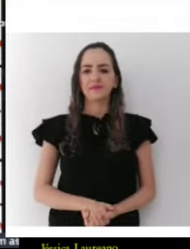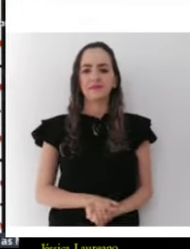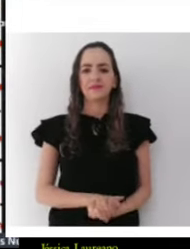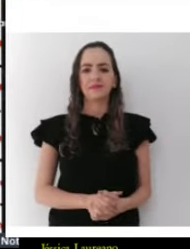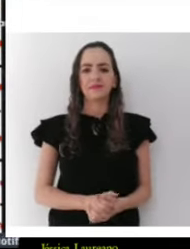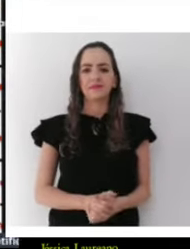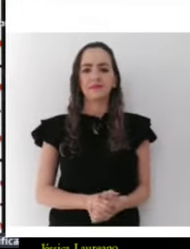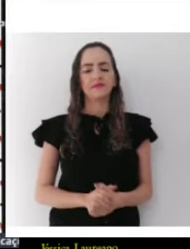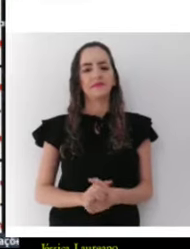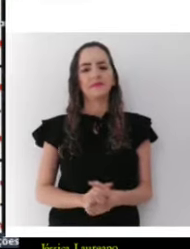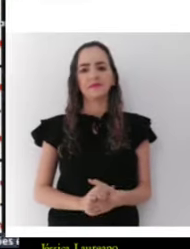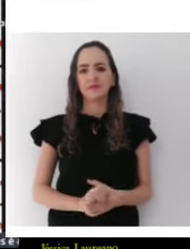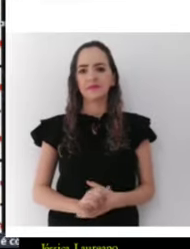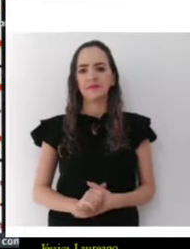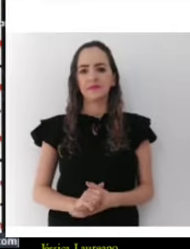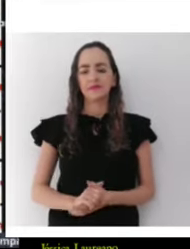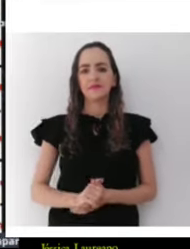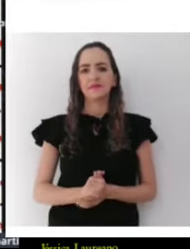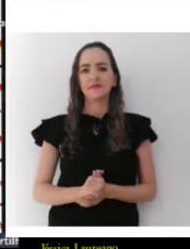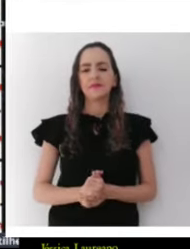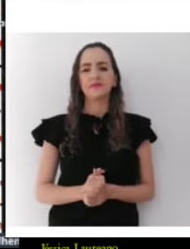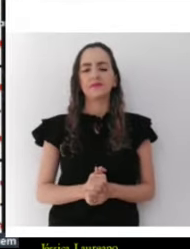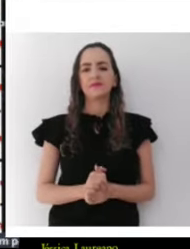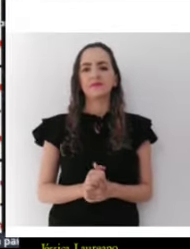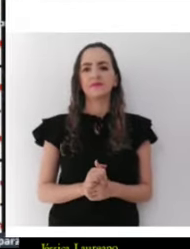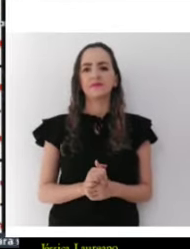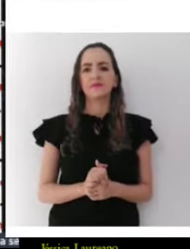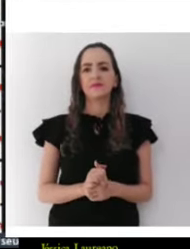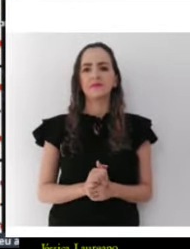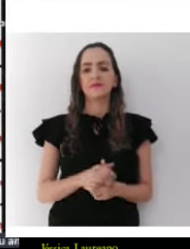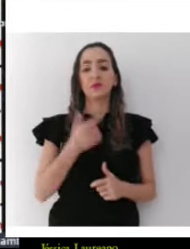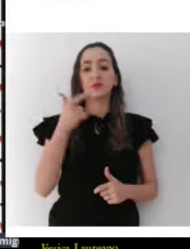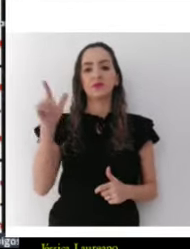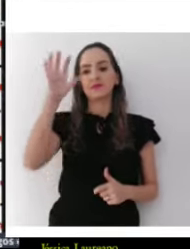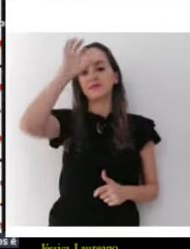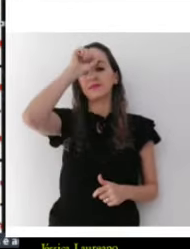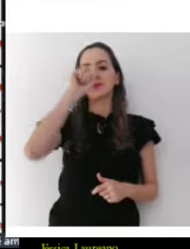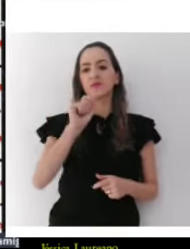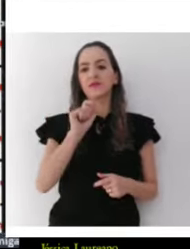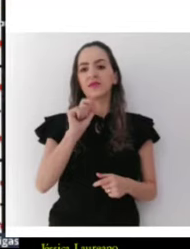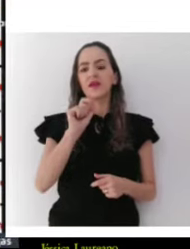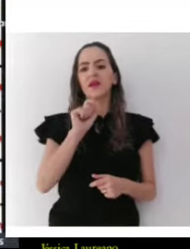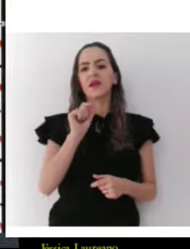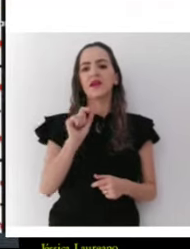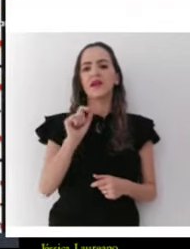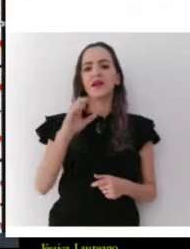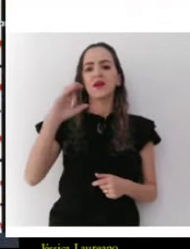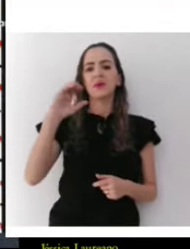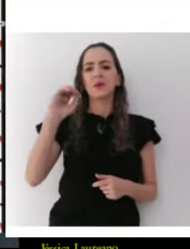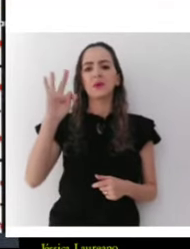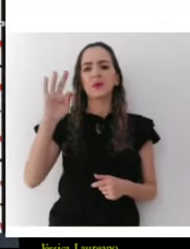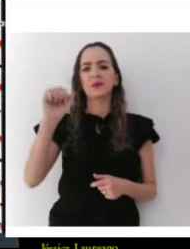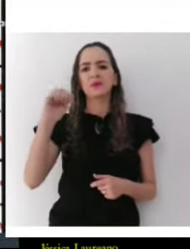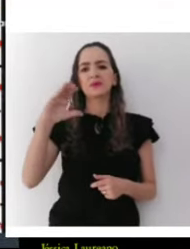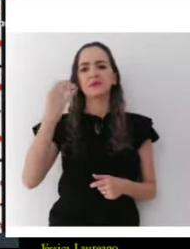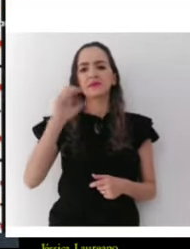noções. Existe a noção de cotação. Essa é a segunda noção relacionada à divisão. Carinho, o que